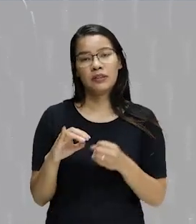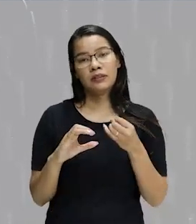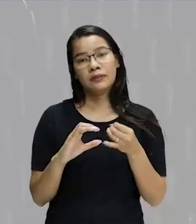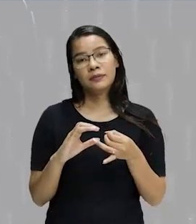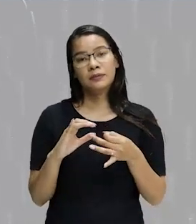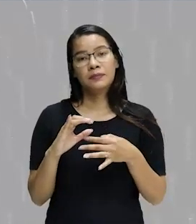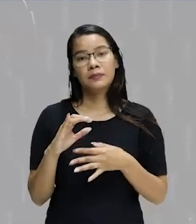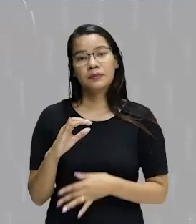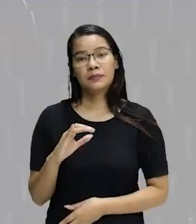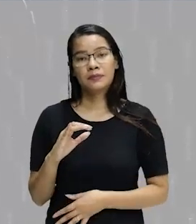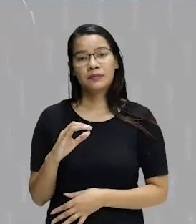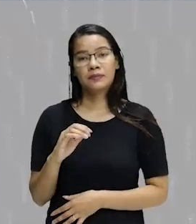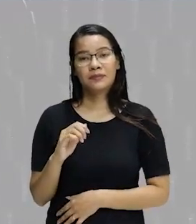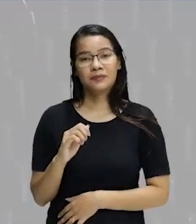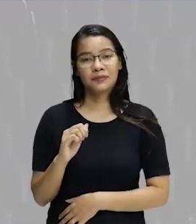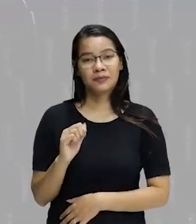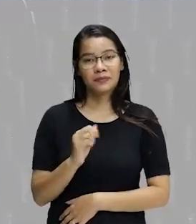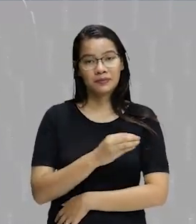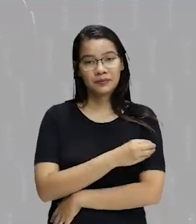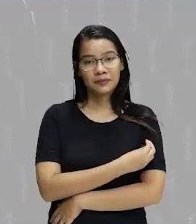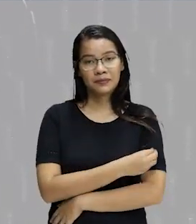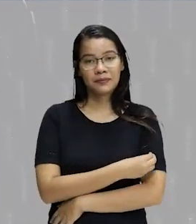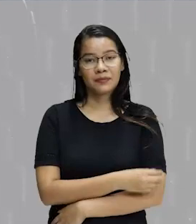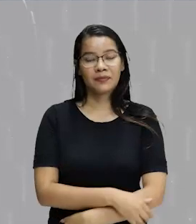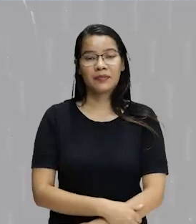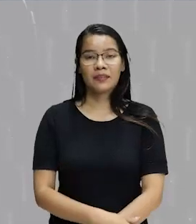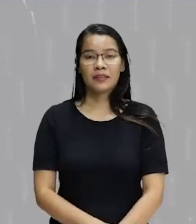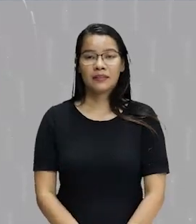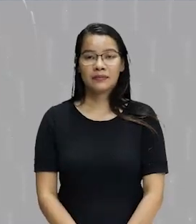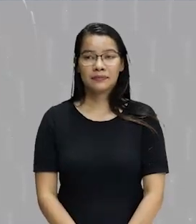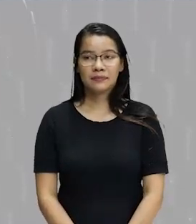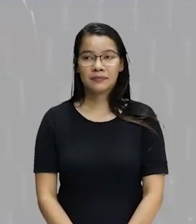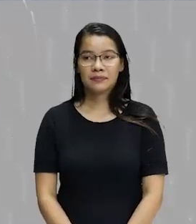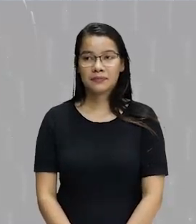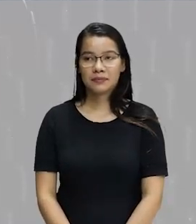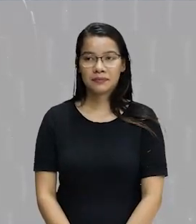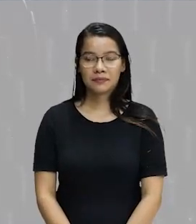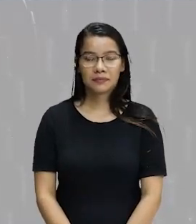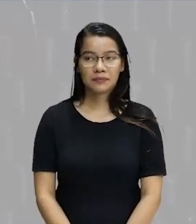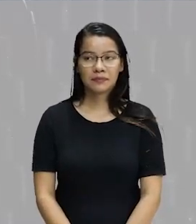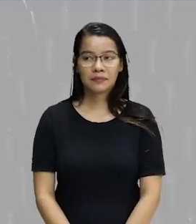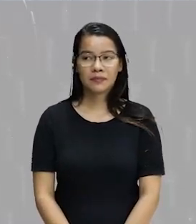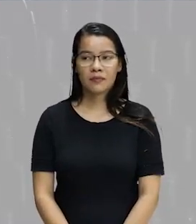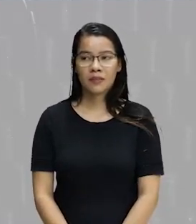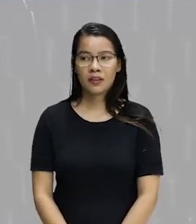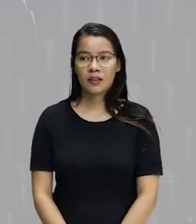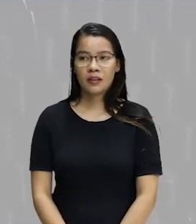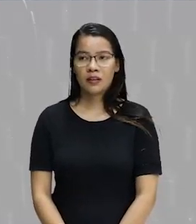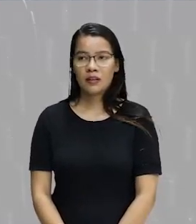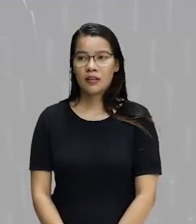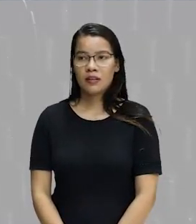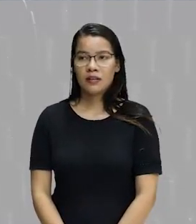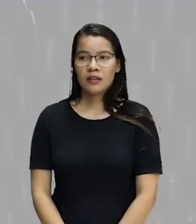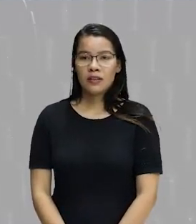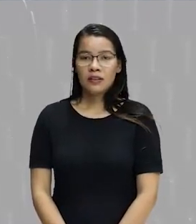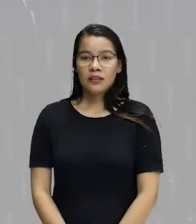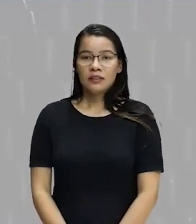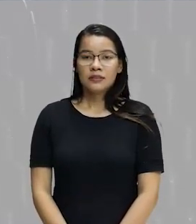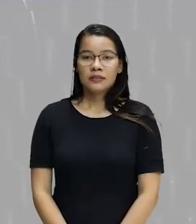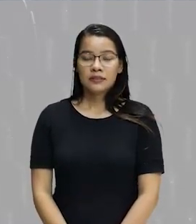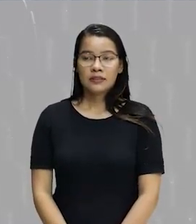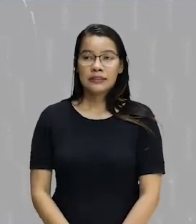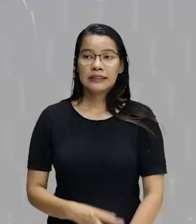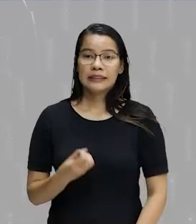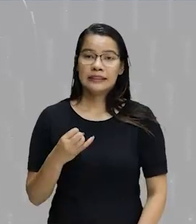caracterizar, o álcool. Etanol, metanol, propan, 2-ol. Se